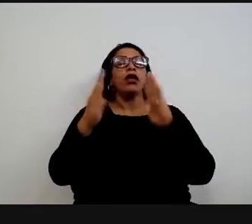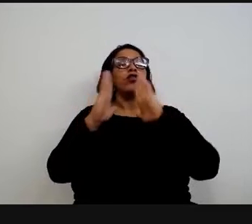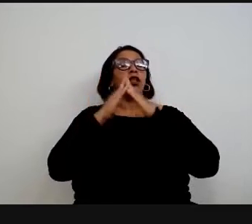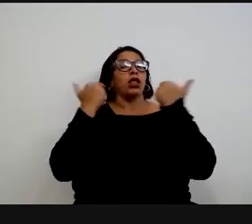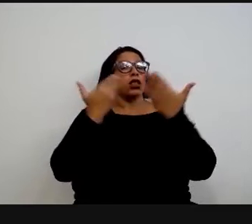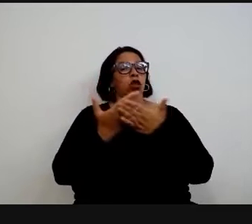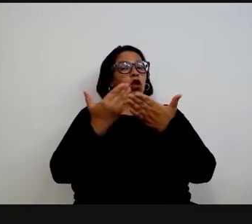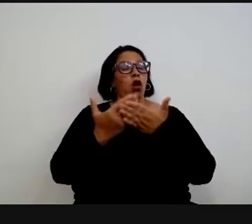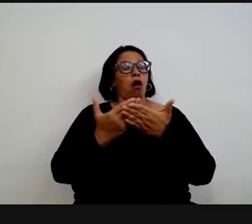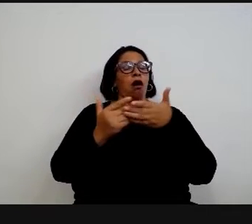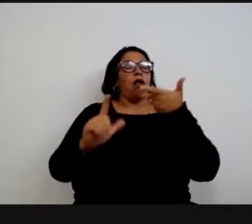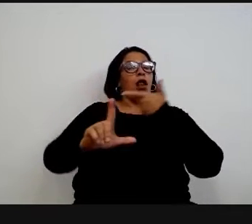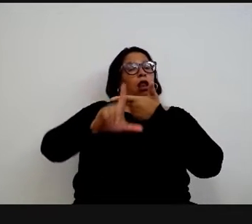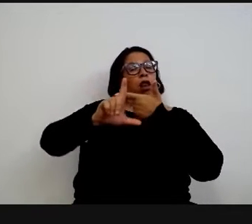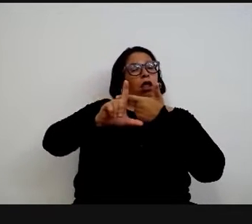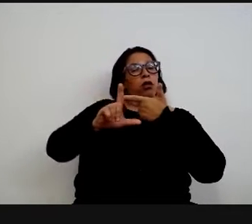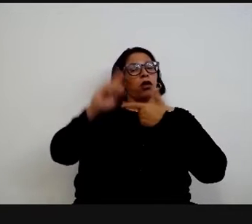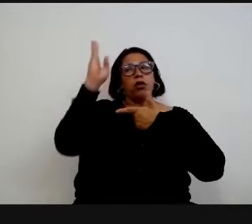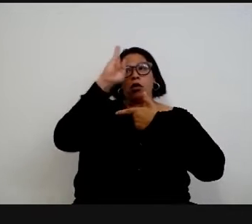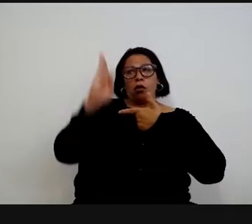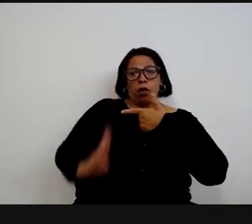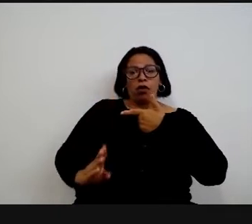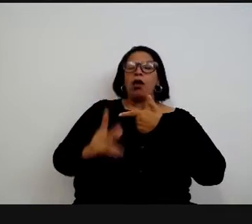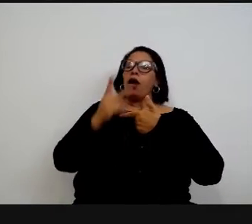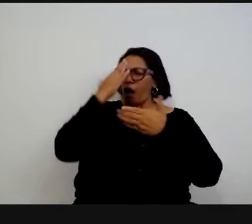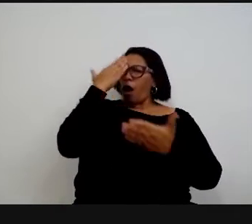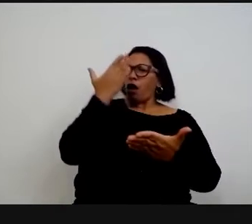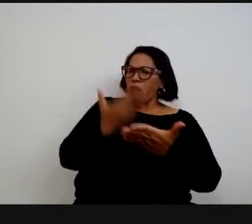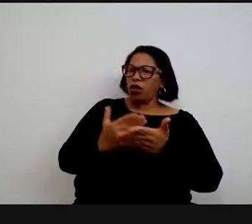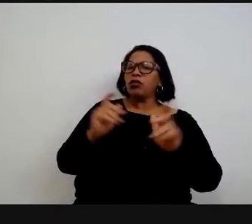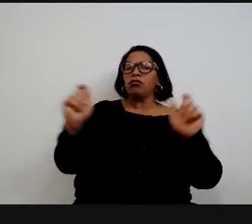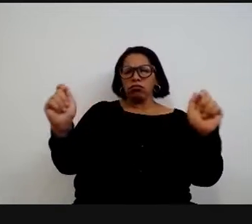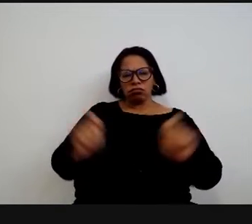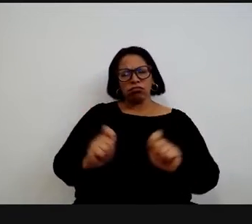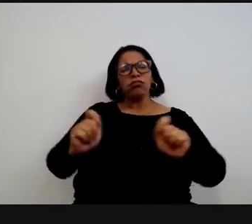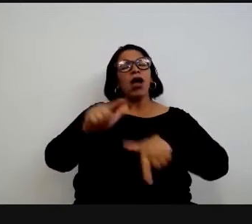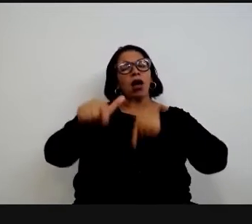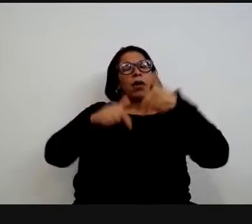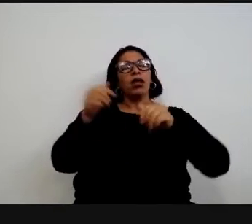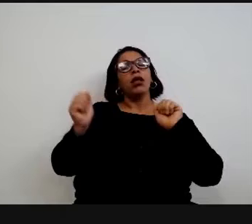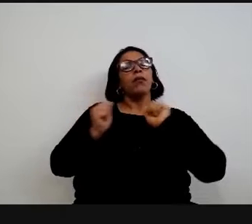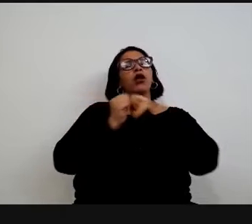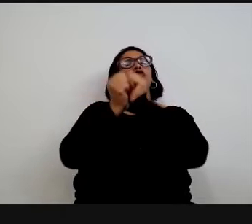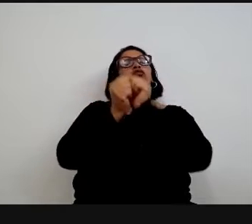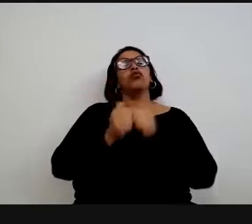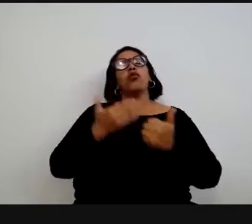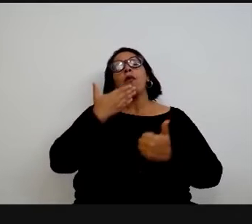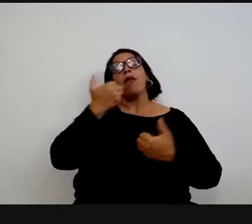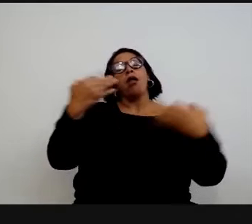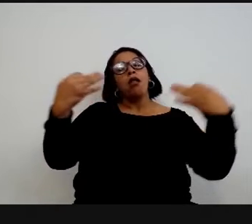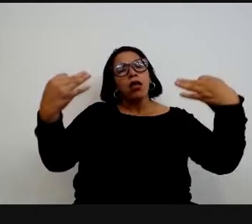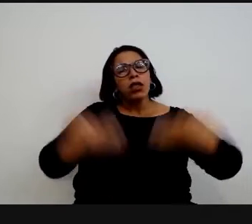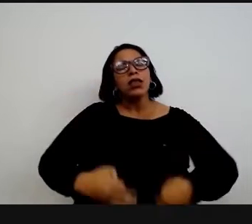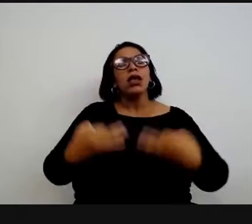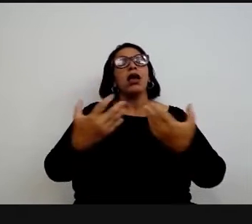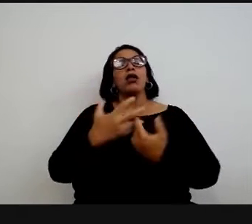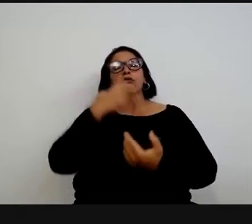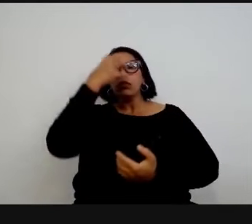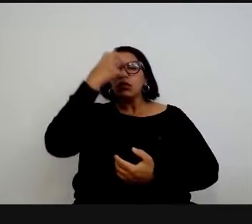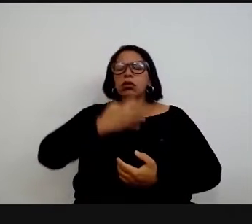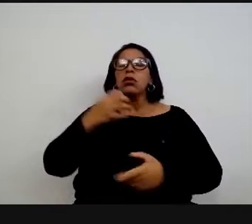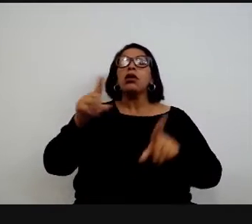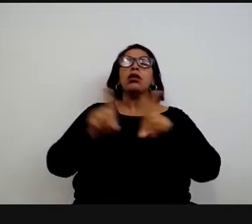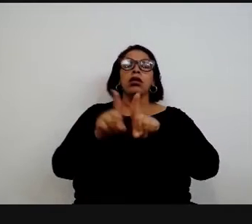do Brasil, eu acredito que nós estamos fazendo a nossa tarefa da maneira correta, da maneira